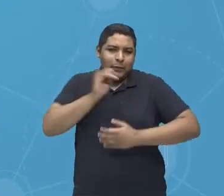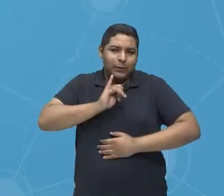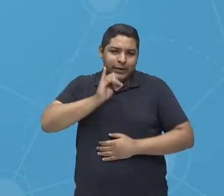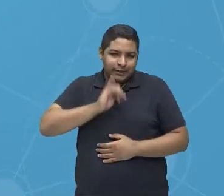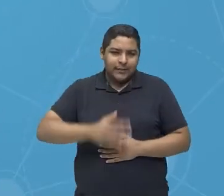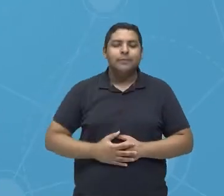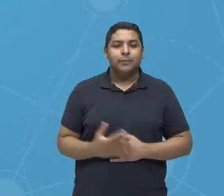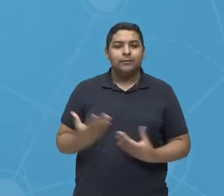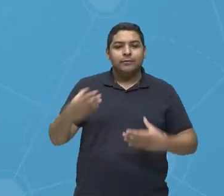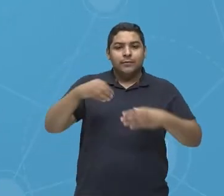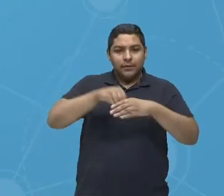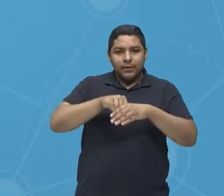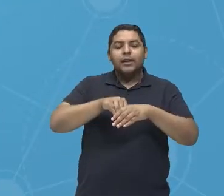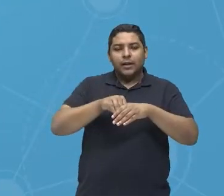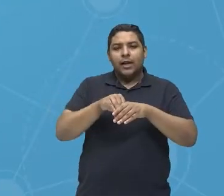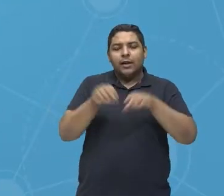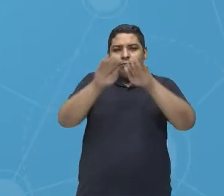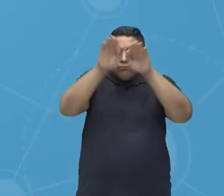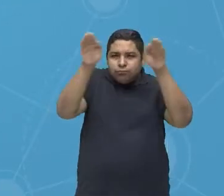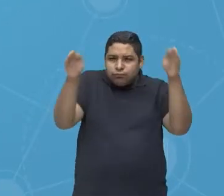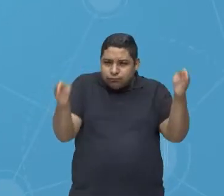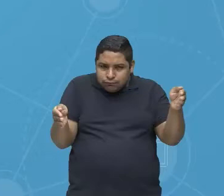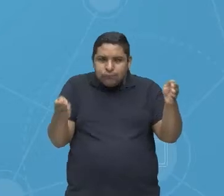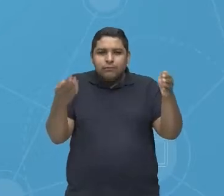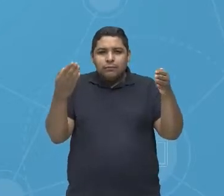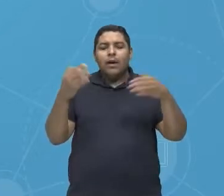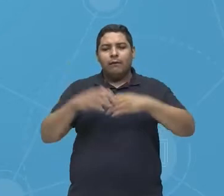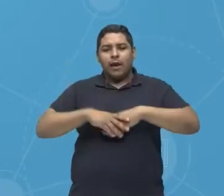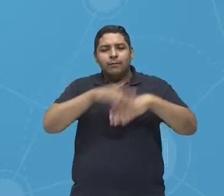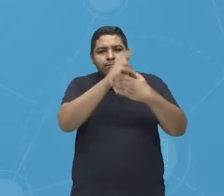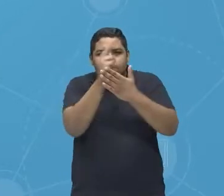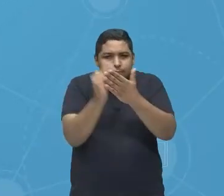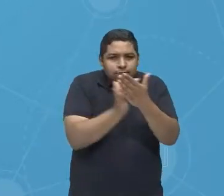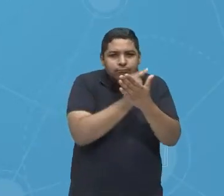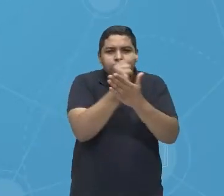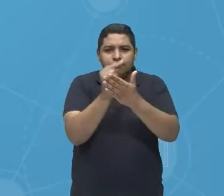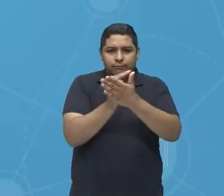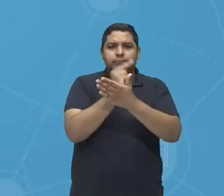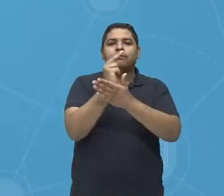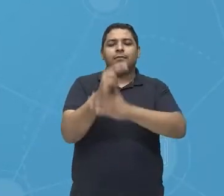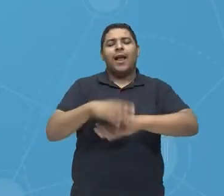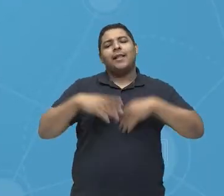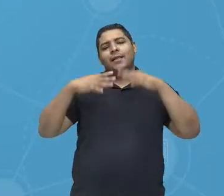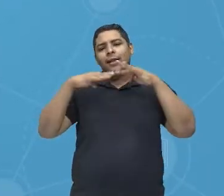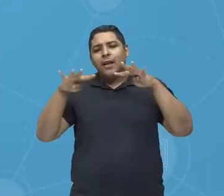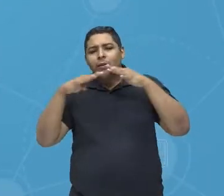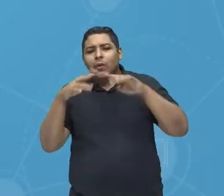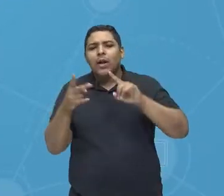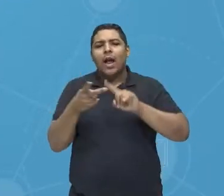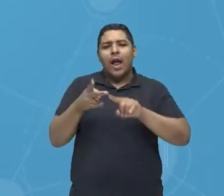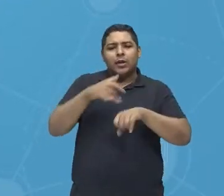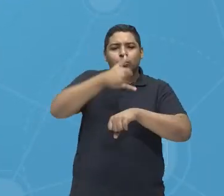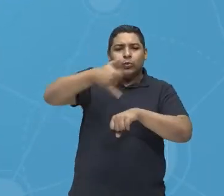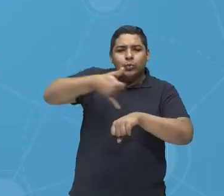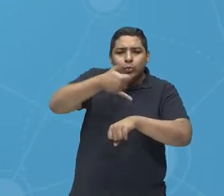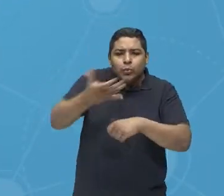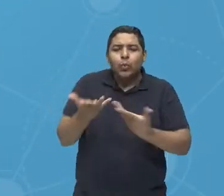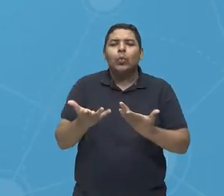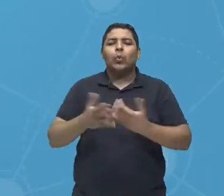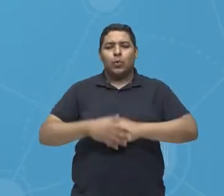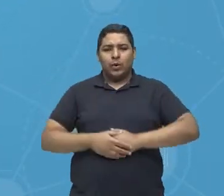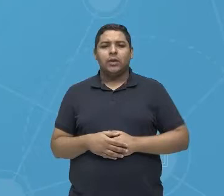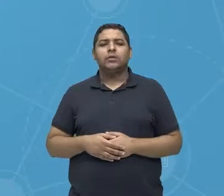no interior das cavernas, tá? Utilizando o quê? Pigmentos naturais, como gorduras, ossos,